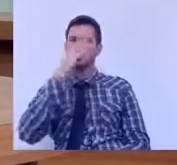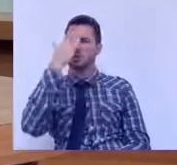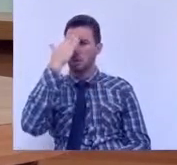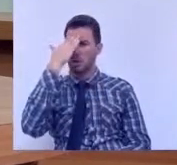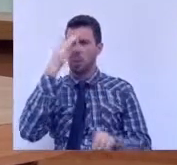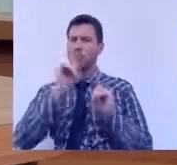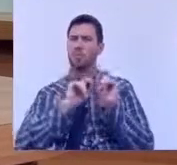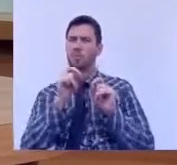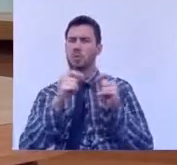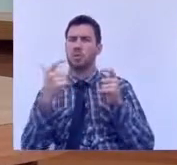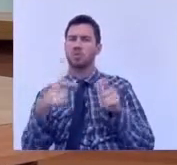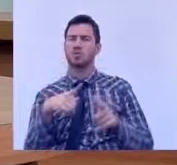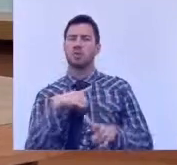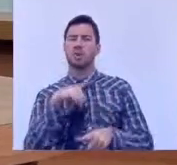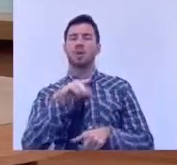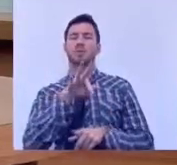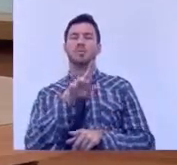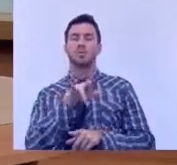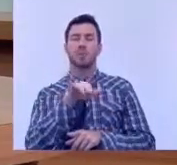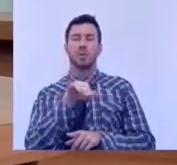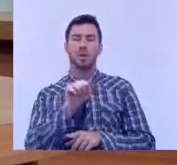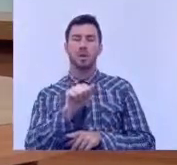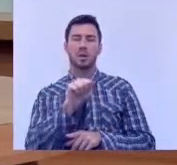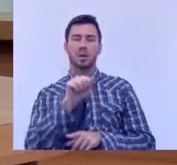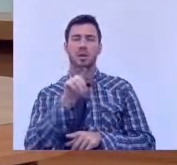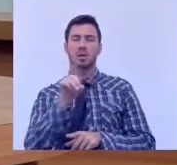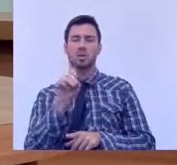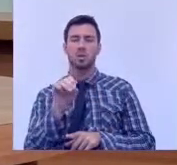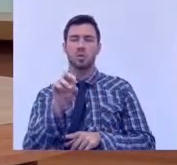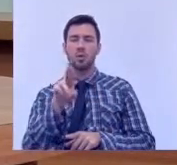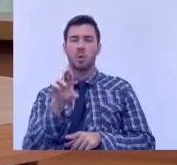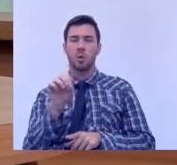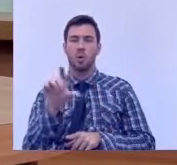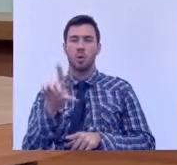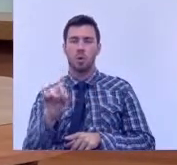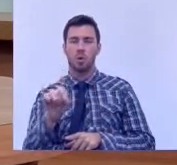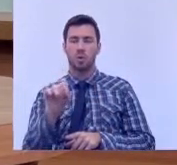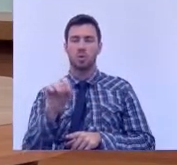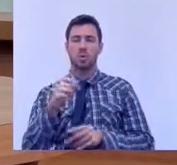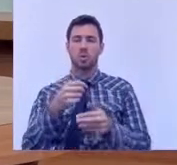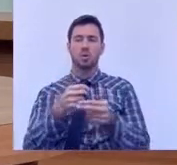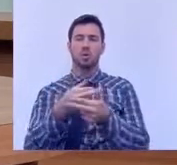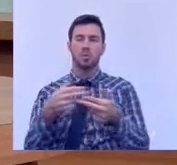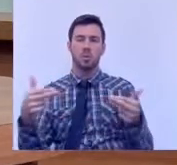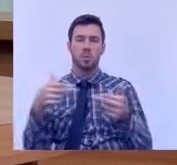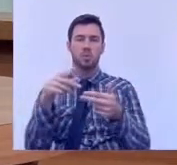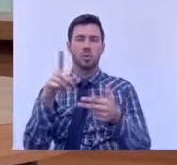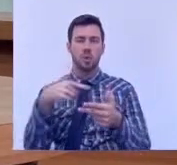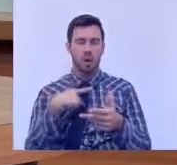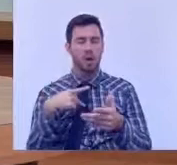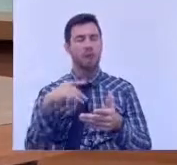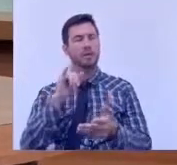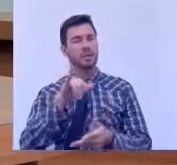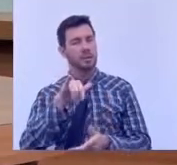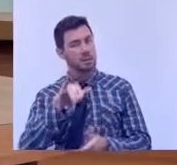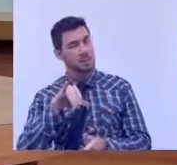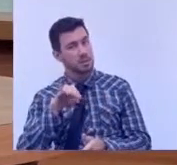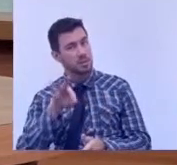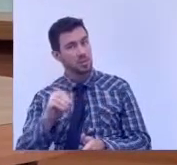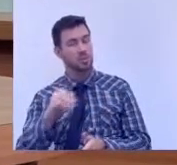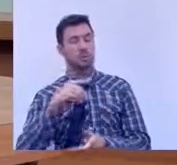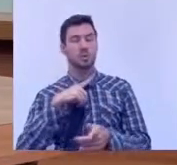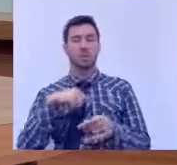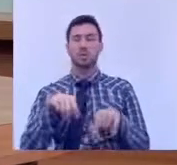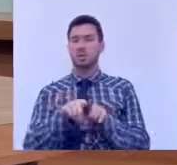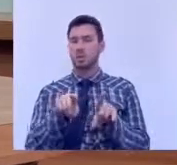fica a Feira do Rolo. Todo mundo sabe que o produto vendido na Feira do Rolo é produto de ilícito, é produto de